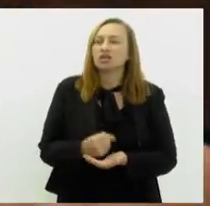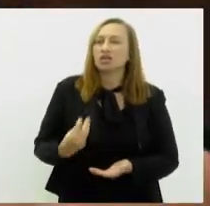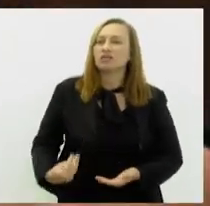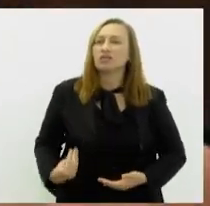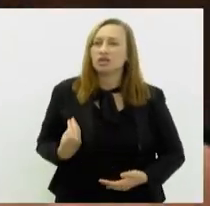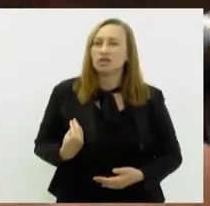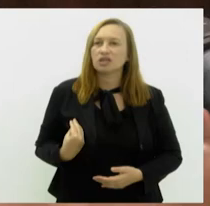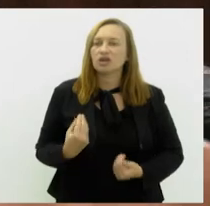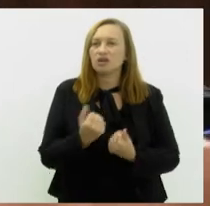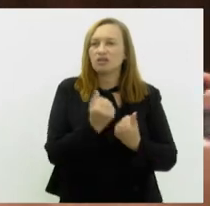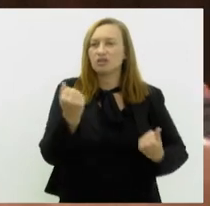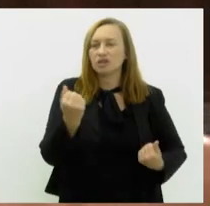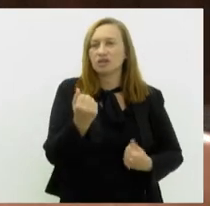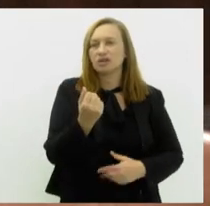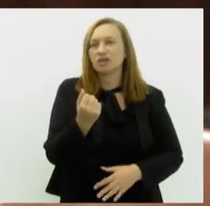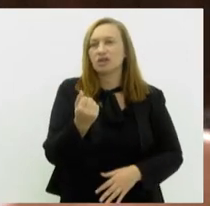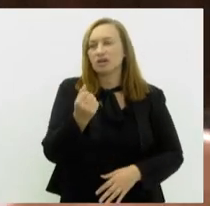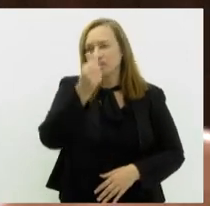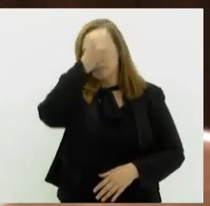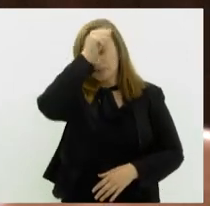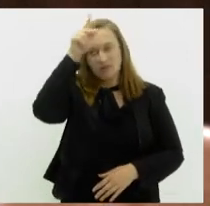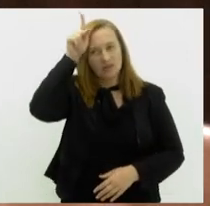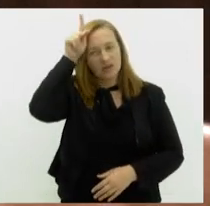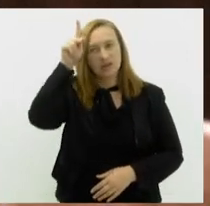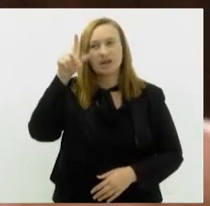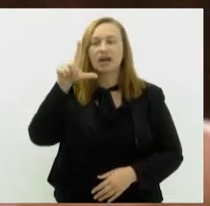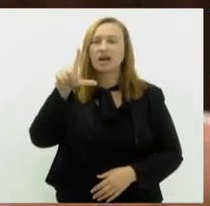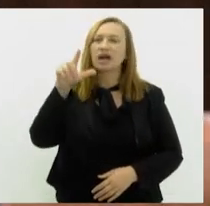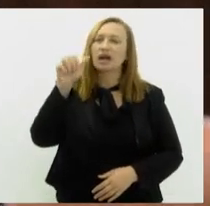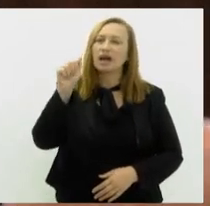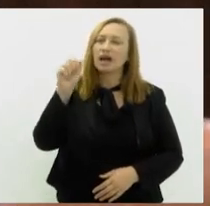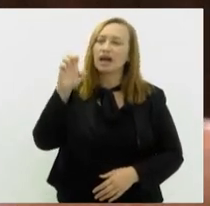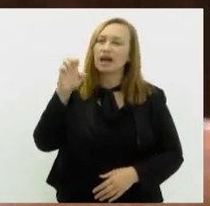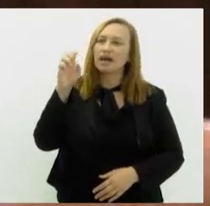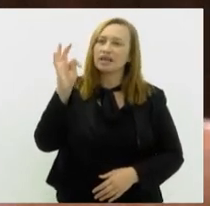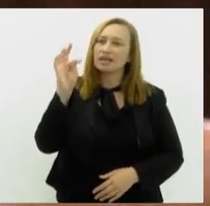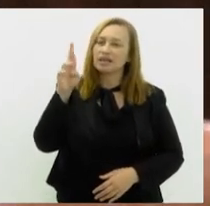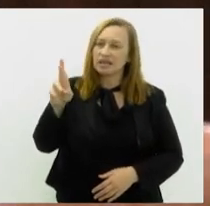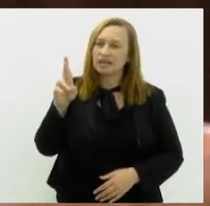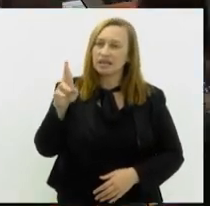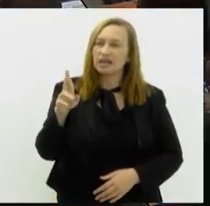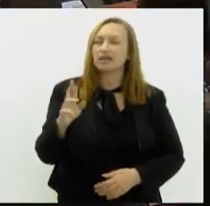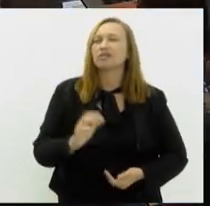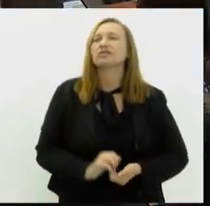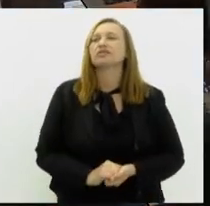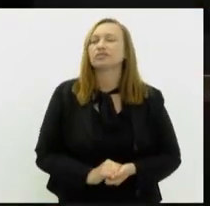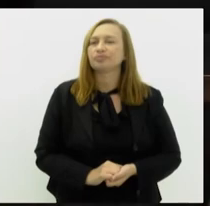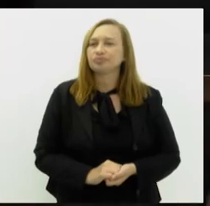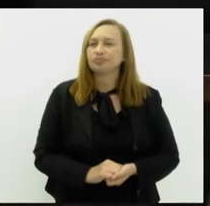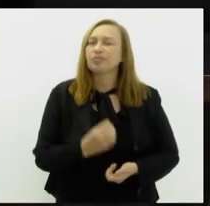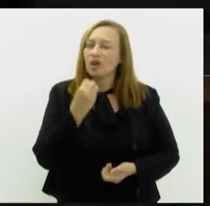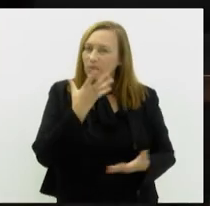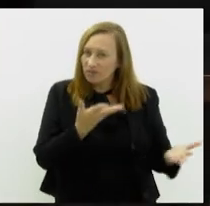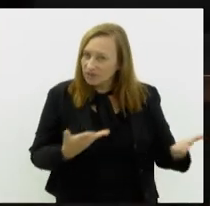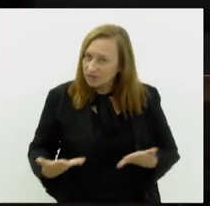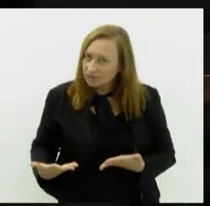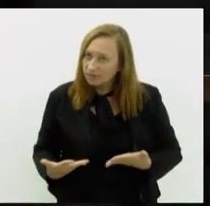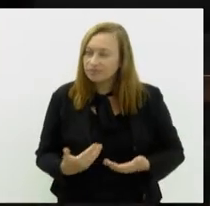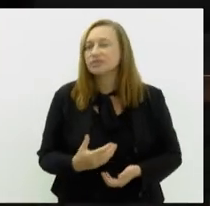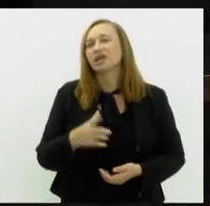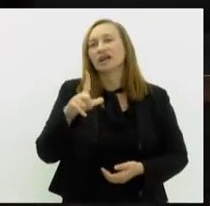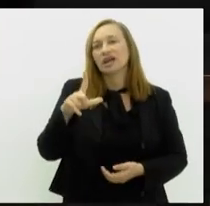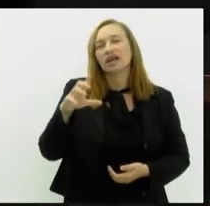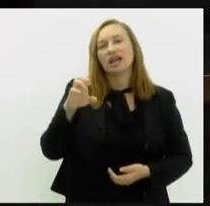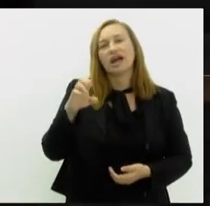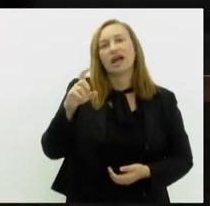presença do vice-prefeito de Areal, Laerte Calil, que está aqui conosco. Dá boas-vindas ao vice-prefeito. Perfeito. Seja bem-vindo,